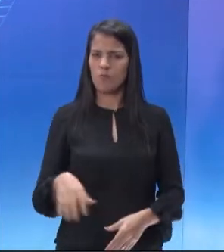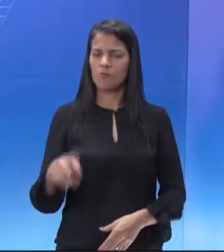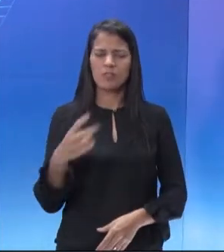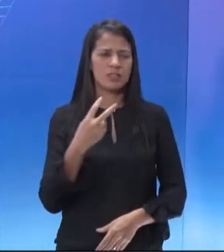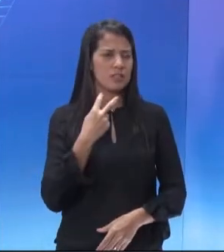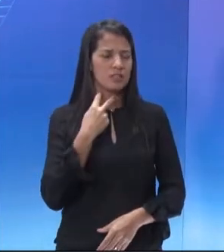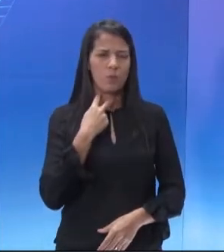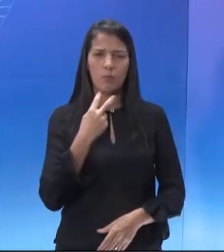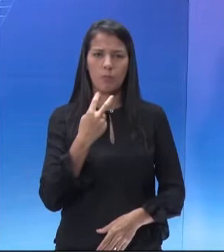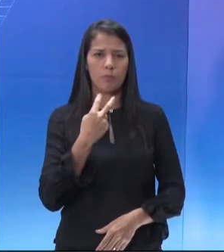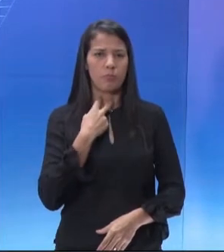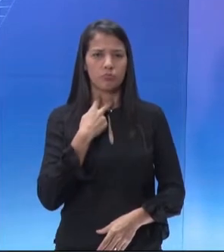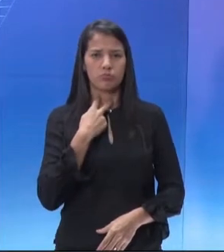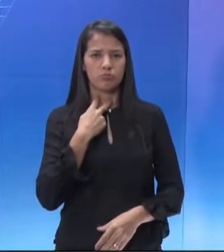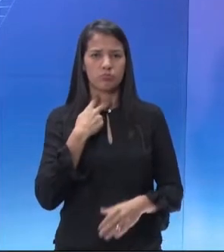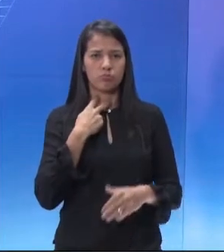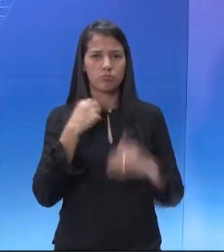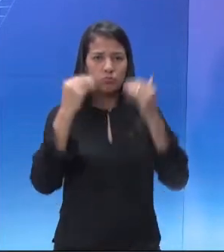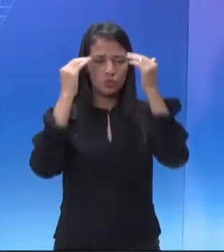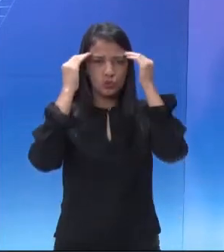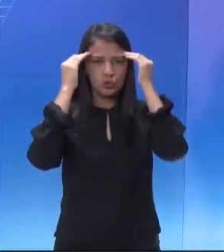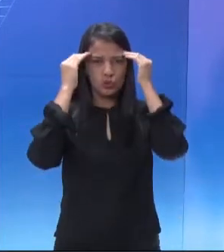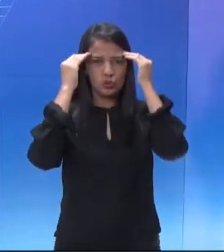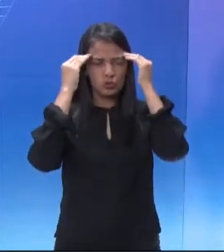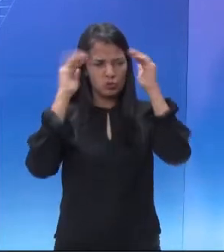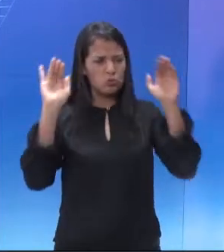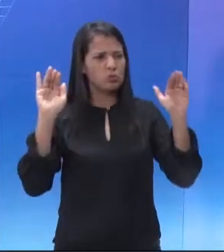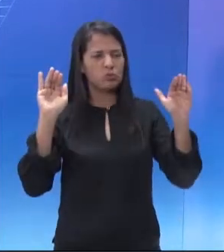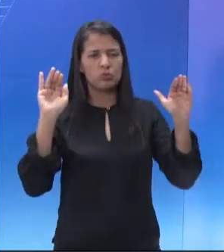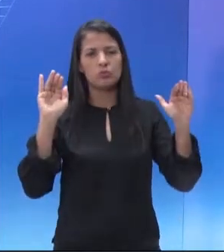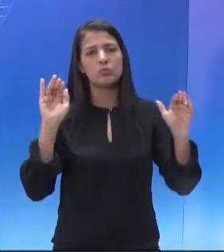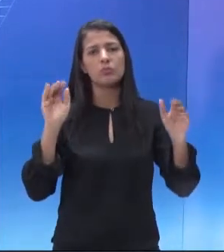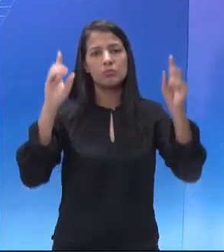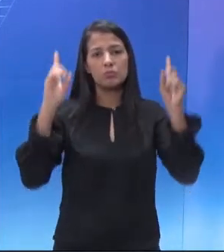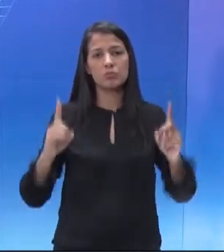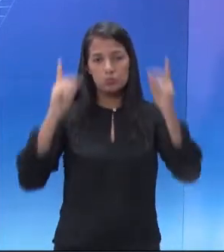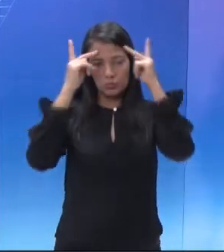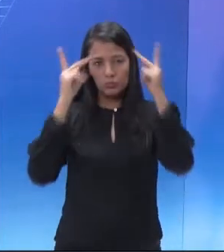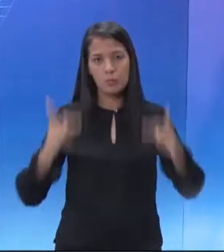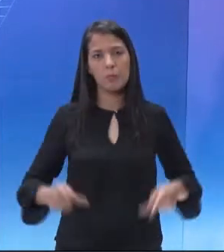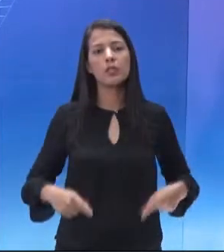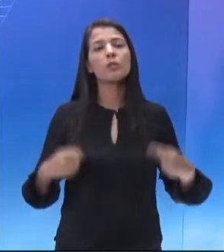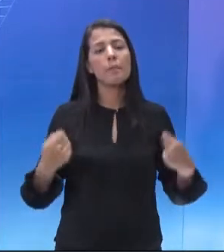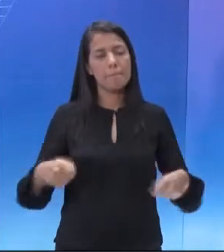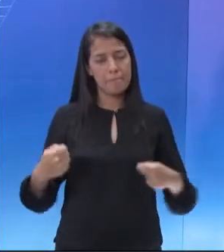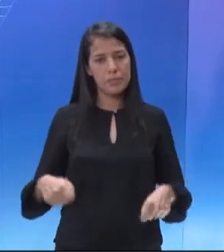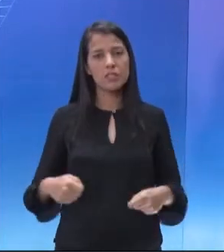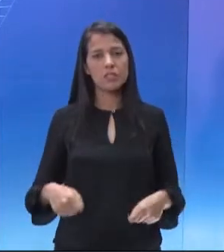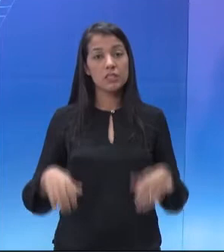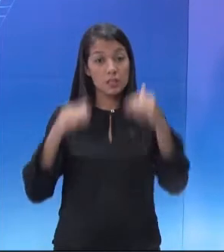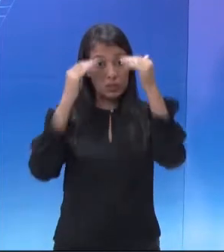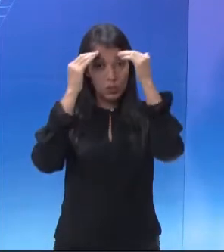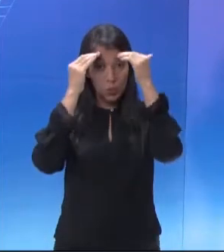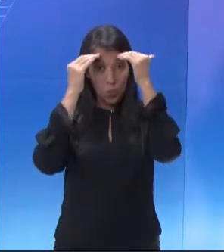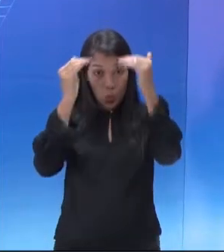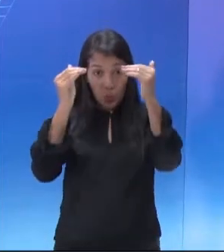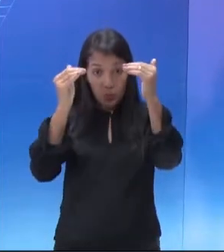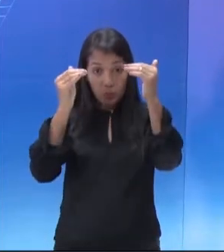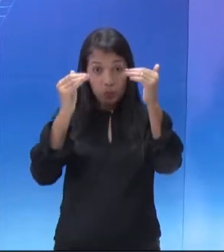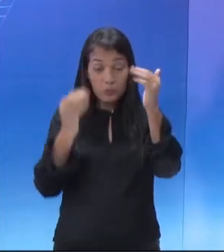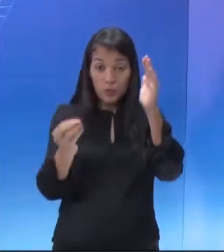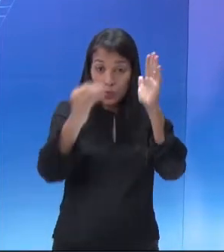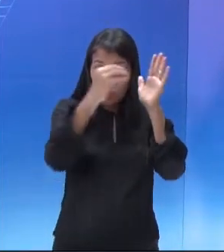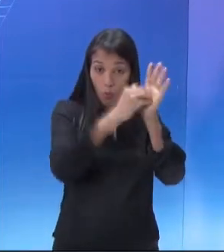devemos respeitar os direitos humanos. Então eu trouxe aí 3 citações e eu vou primeiro ler as citações que estão